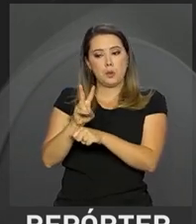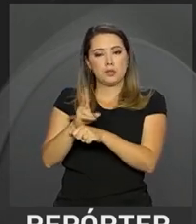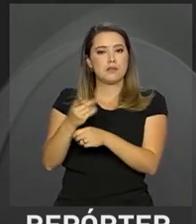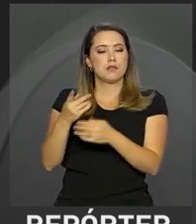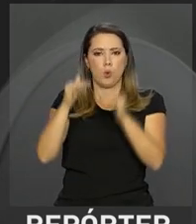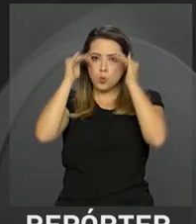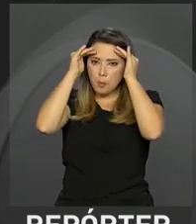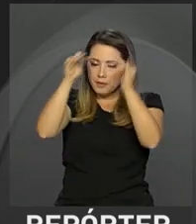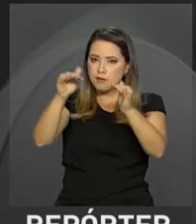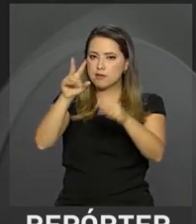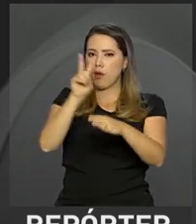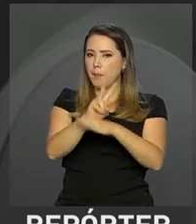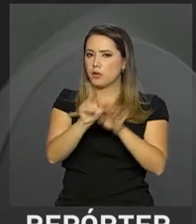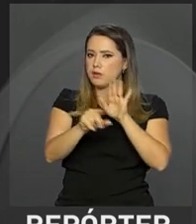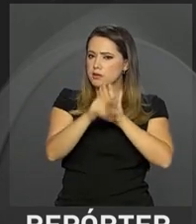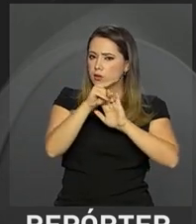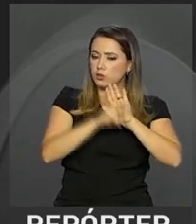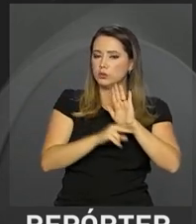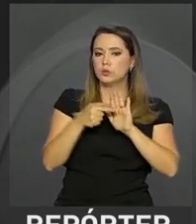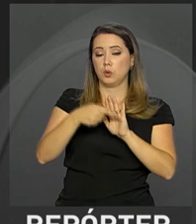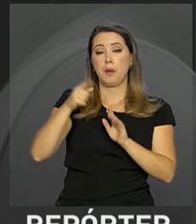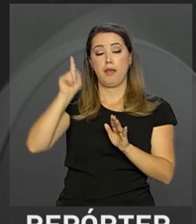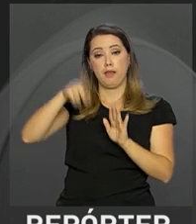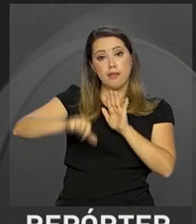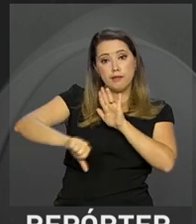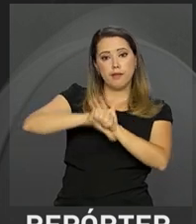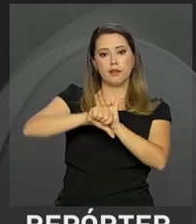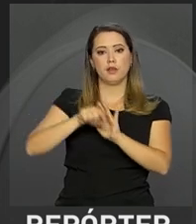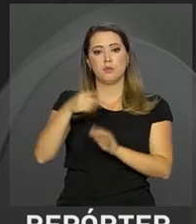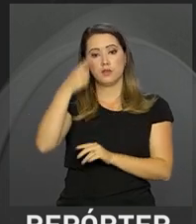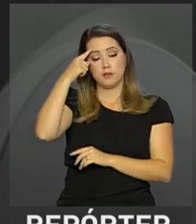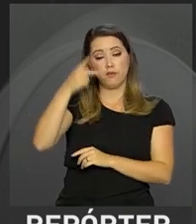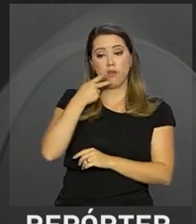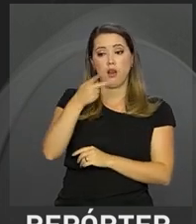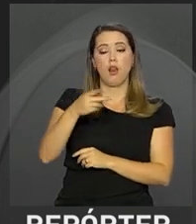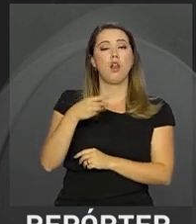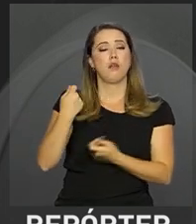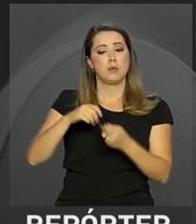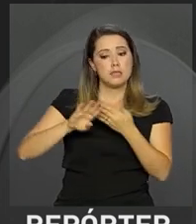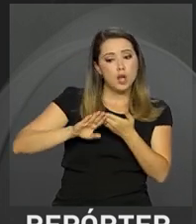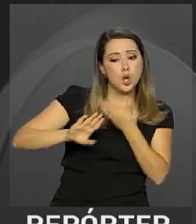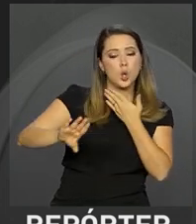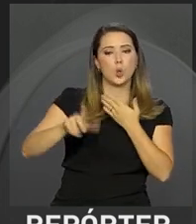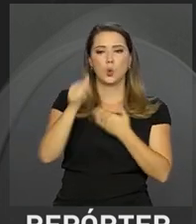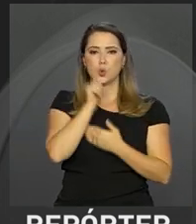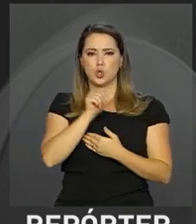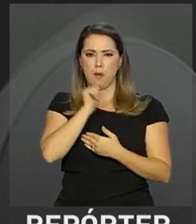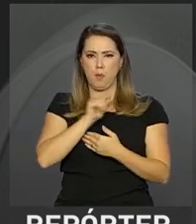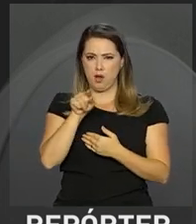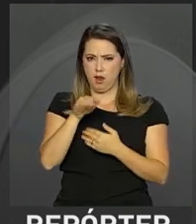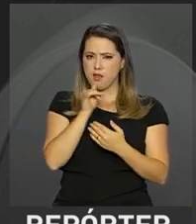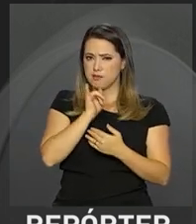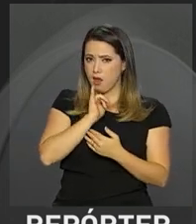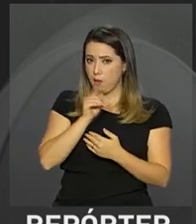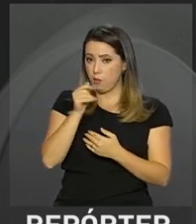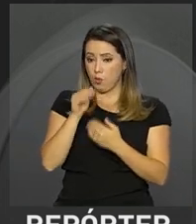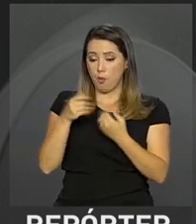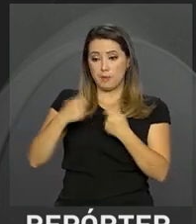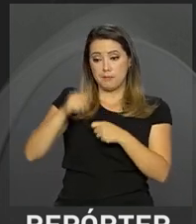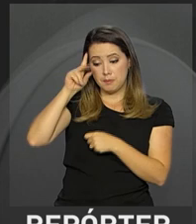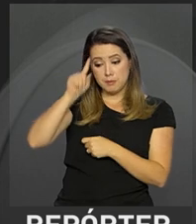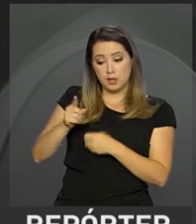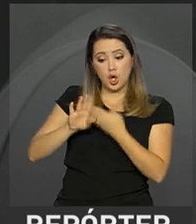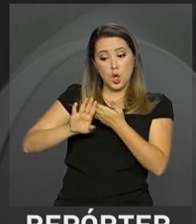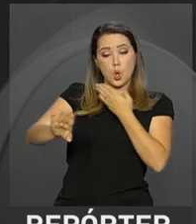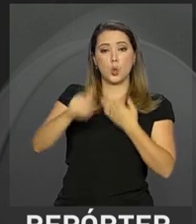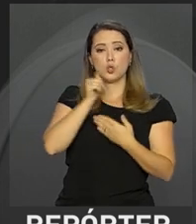da Penha. Com isso, se a justiça determinar que o agressor fique afastado da vítima, por exemplo, e ele não cumprir essa